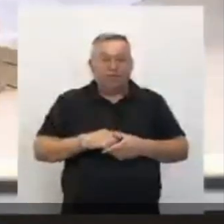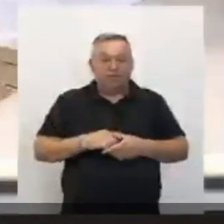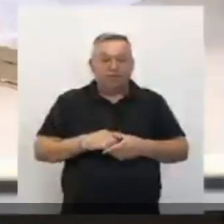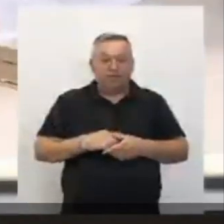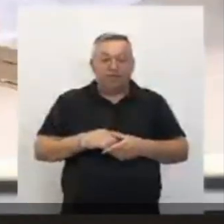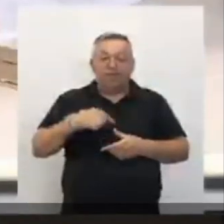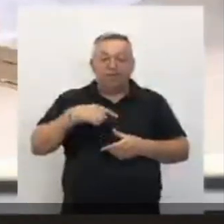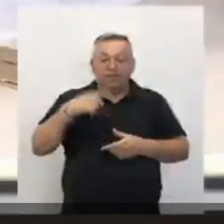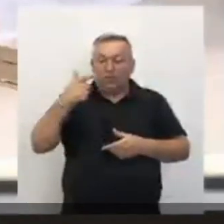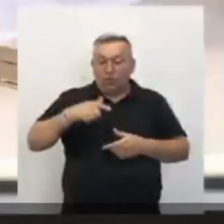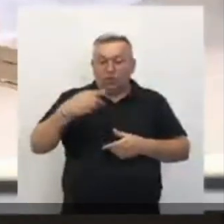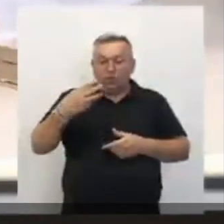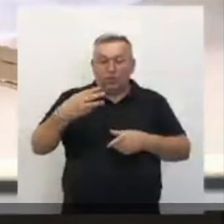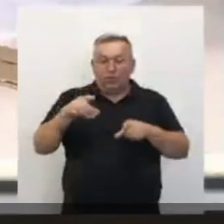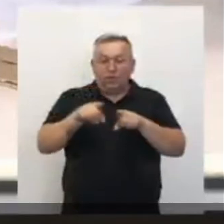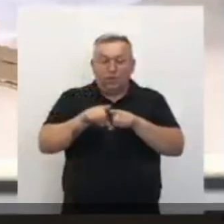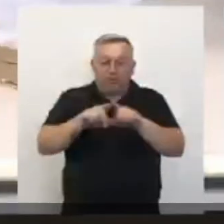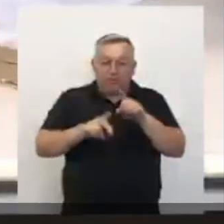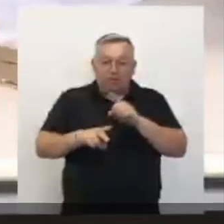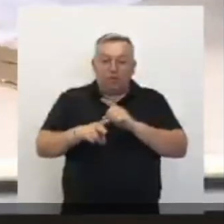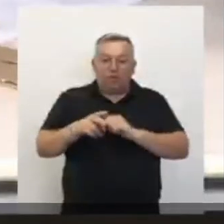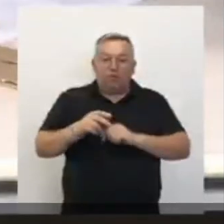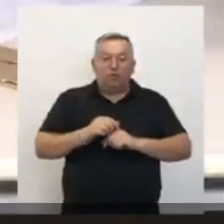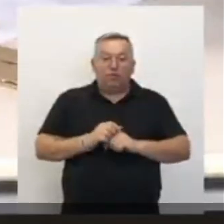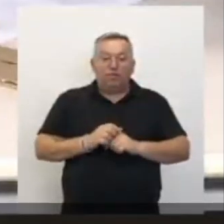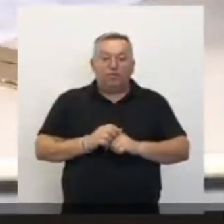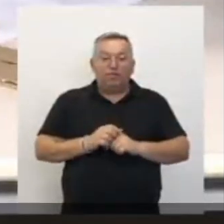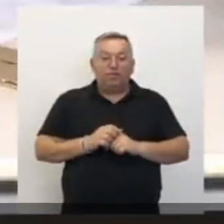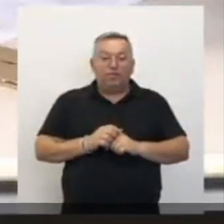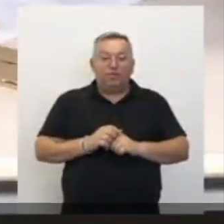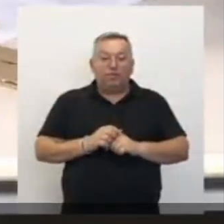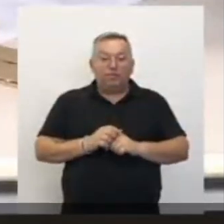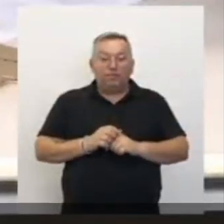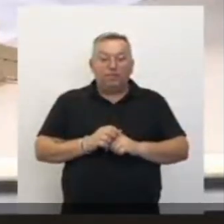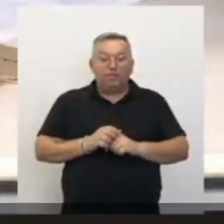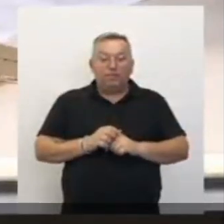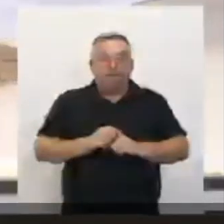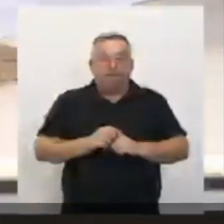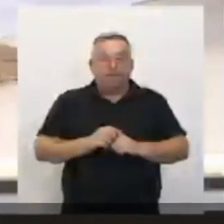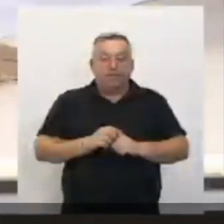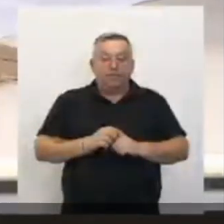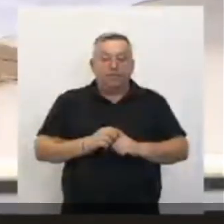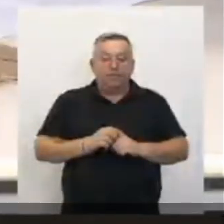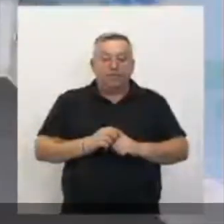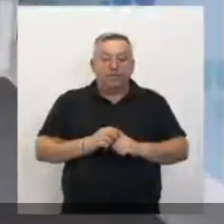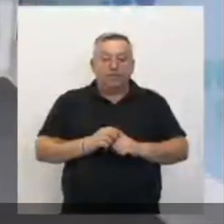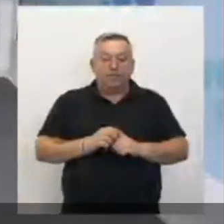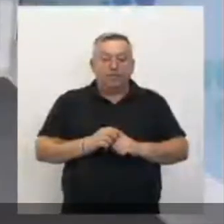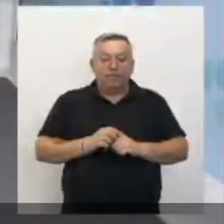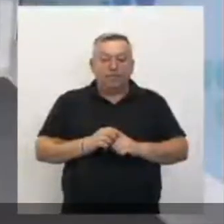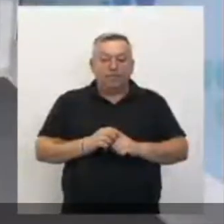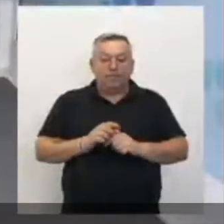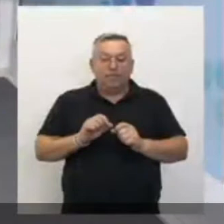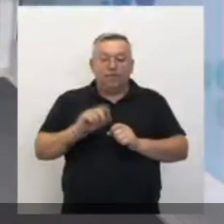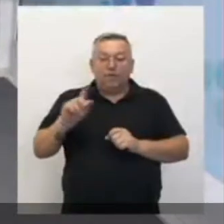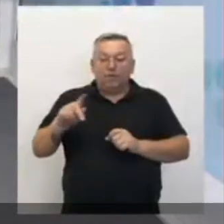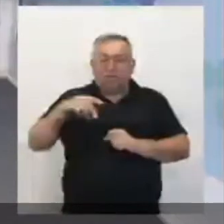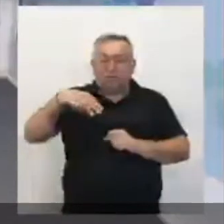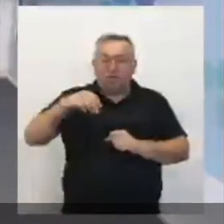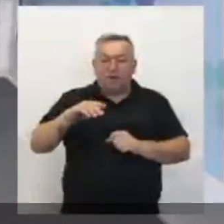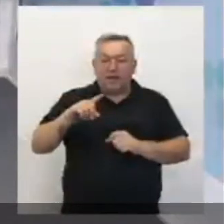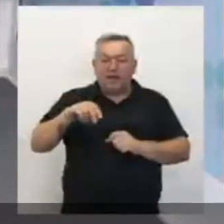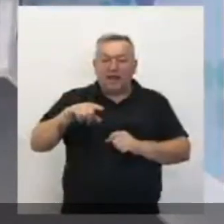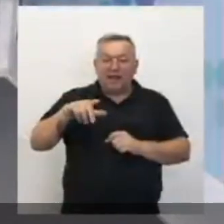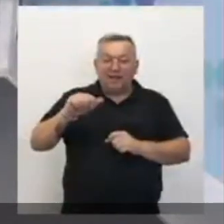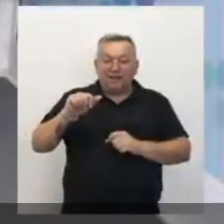eu tenho os outros 3 desse lado aqui, né? Desse outro lado aqui. Beleza, Tony? Beleza, a professora Madalena de novo